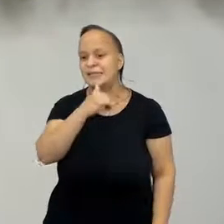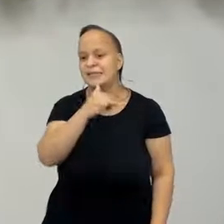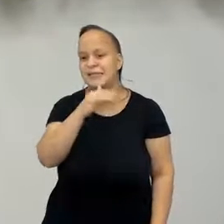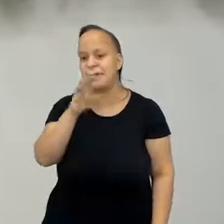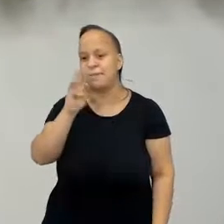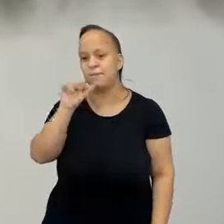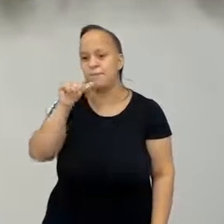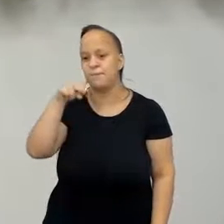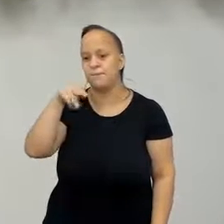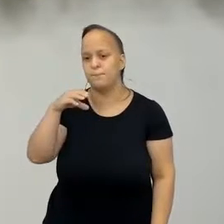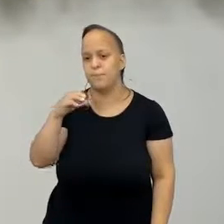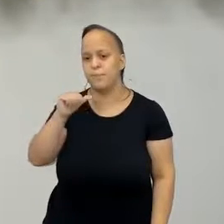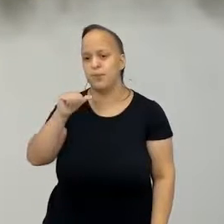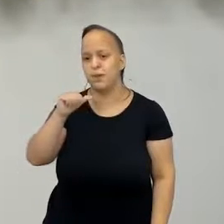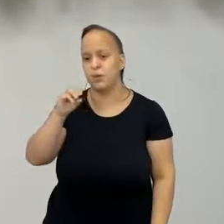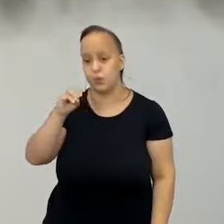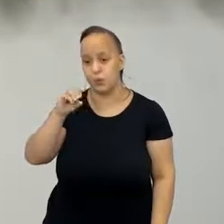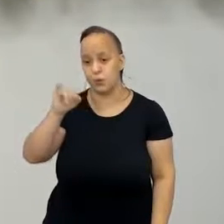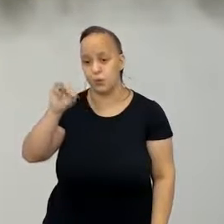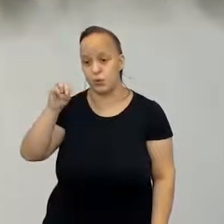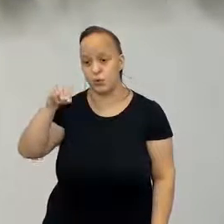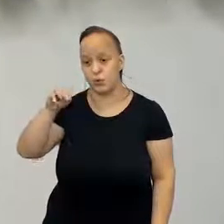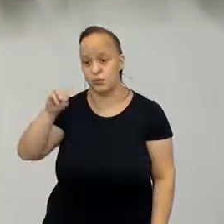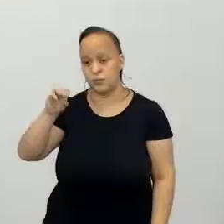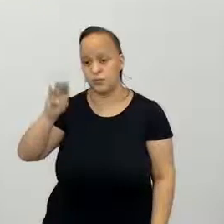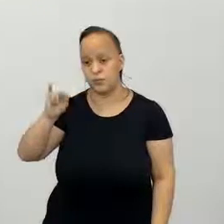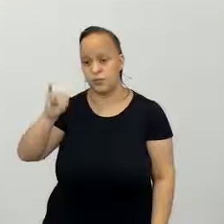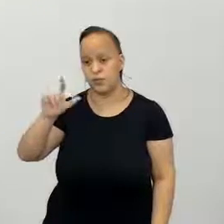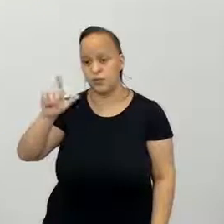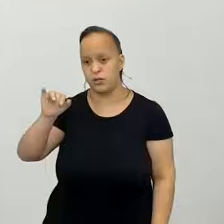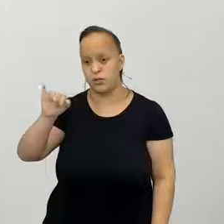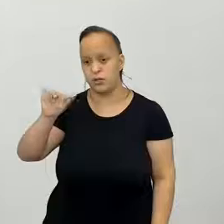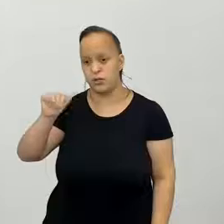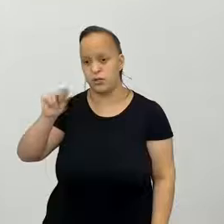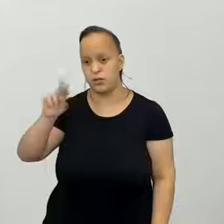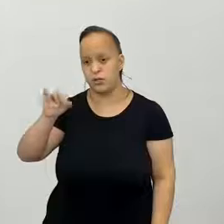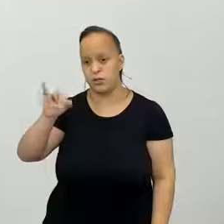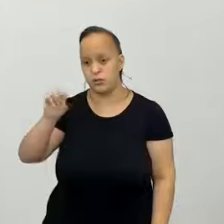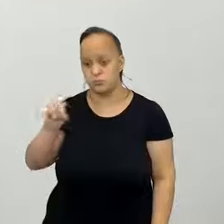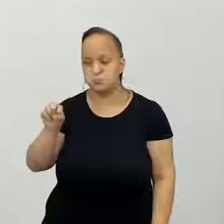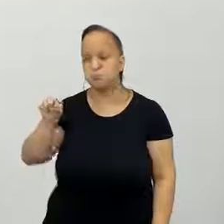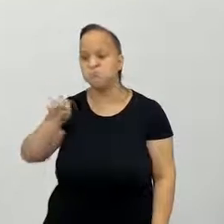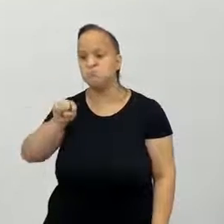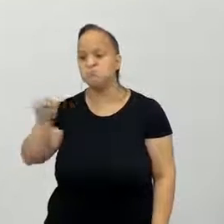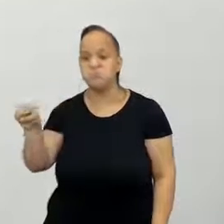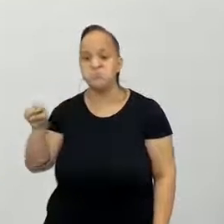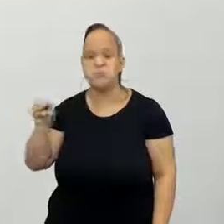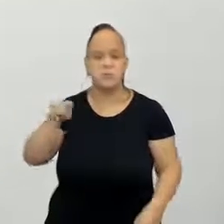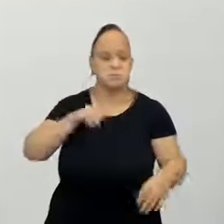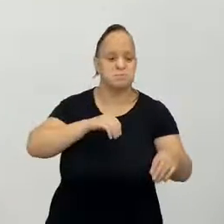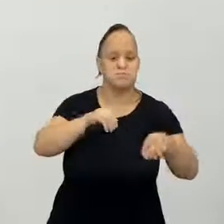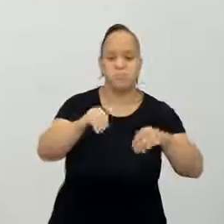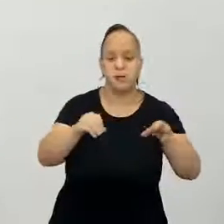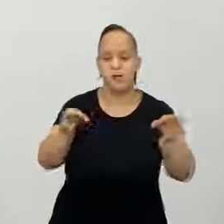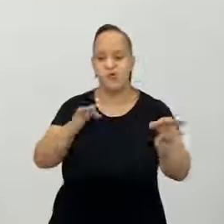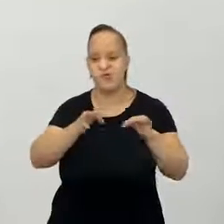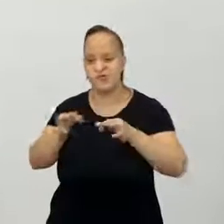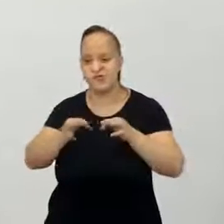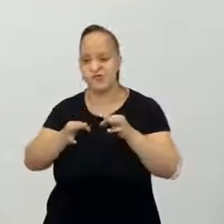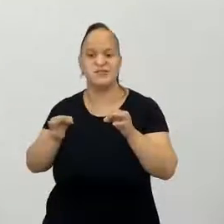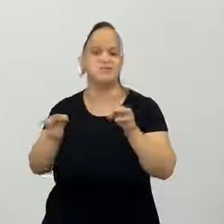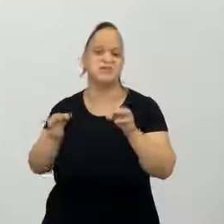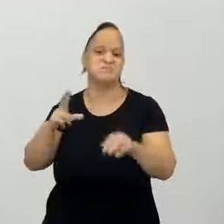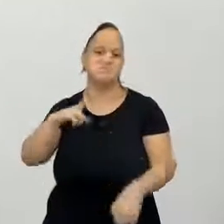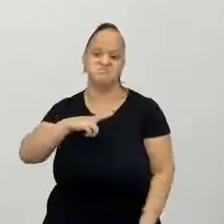que trazem esse lúdico para o aprendizado. Isso, trazer até mesmo a possibilidade deles montarem um jogo próprio, né, correto. Eles próprios